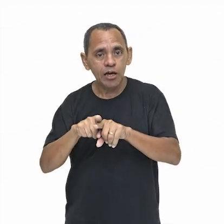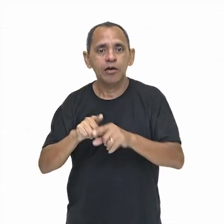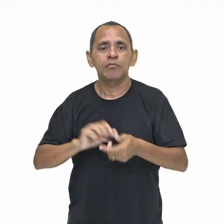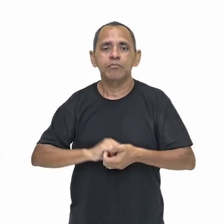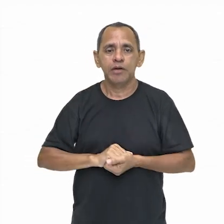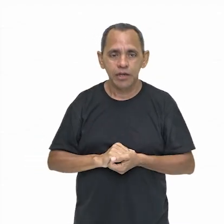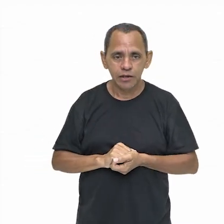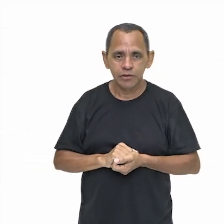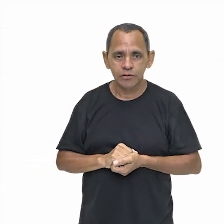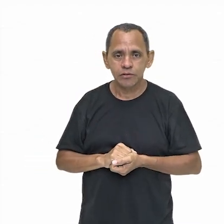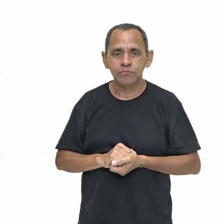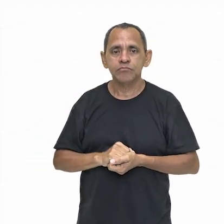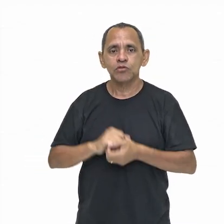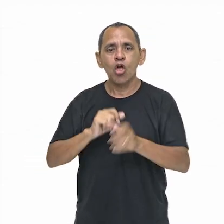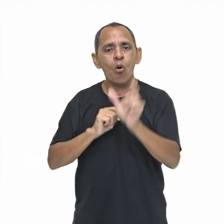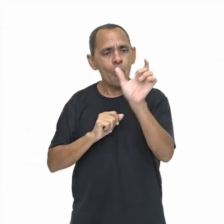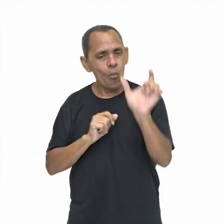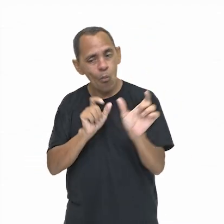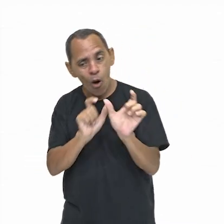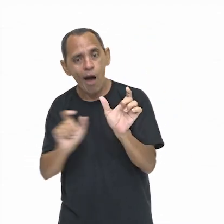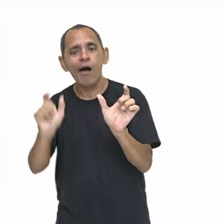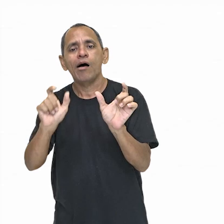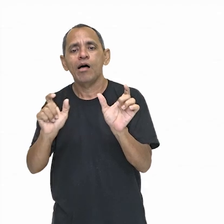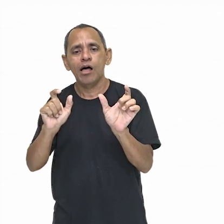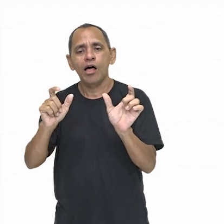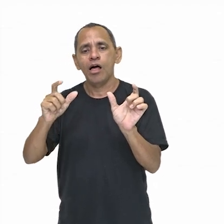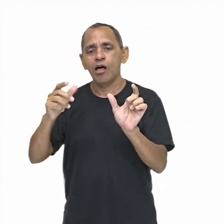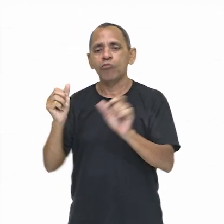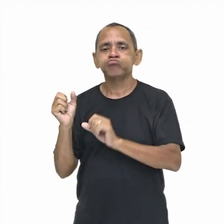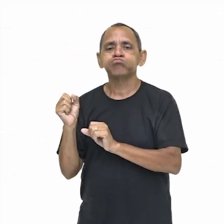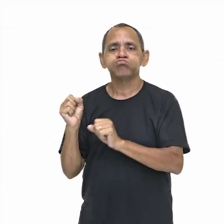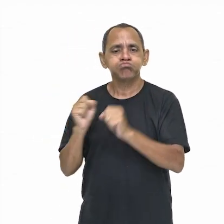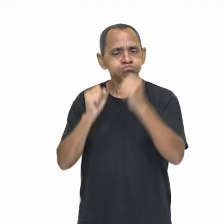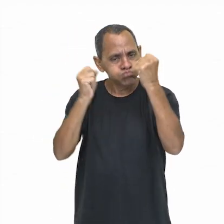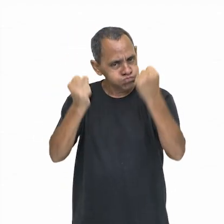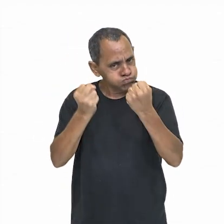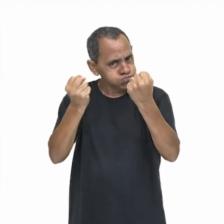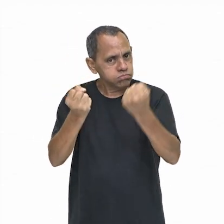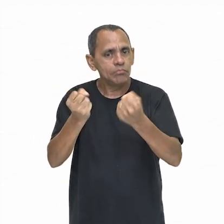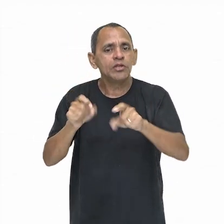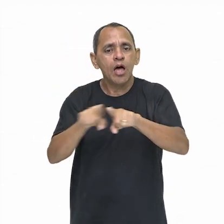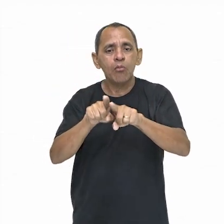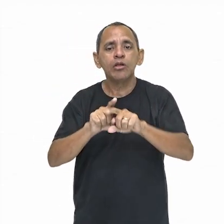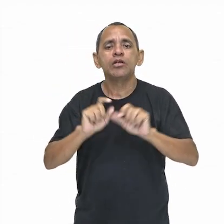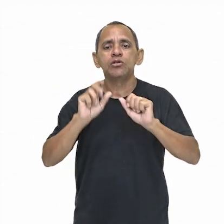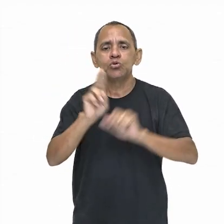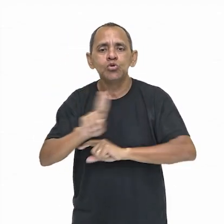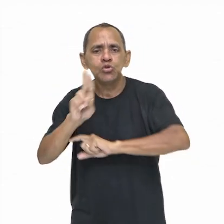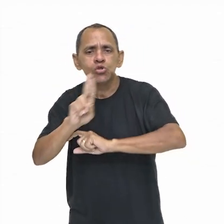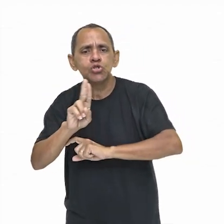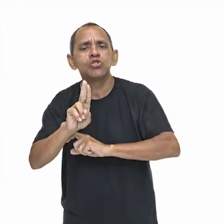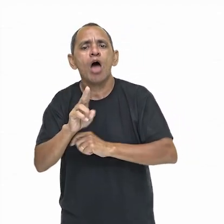de exercícios físicos nos quais se usa o peso do próprio corpo, podendo adicionar ou não